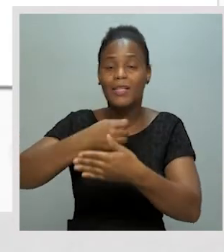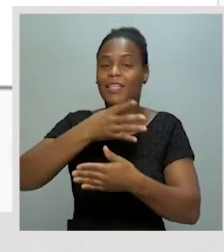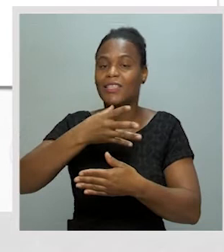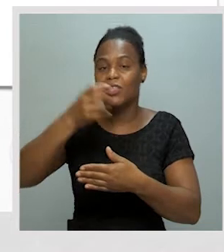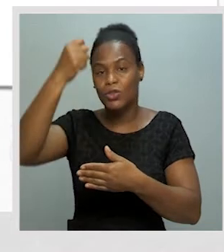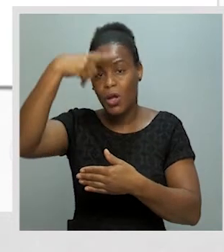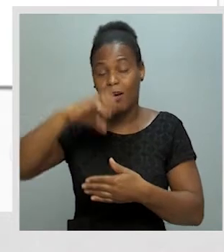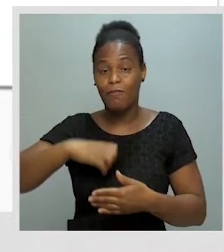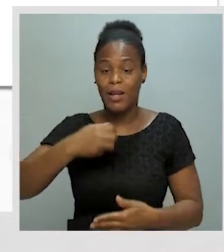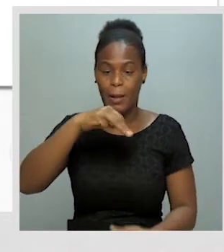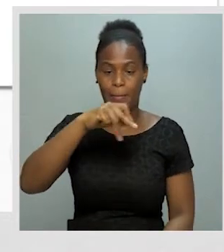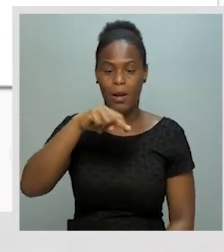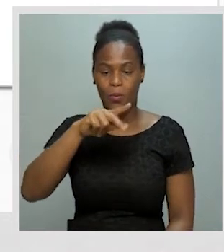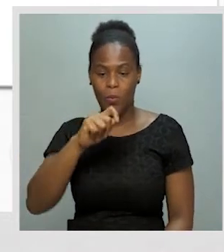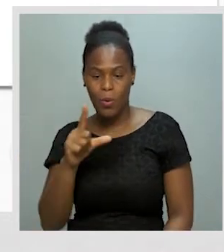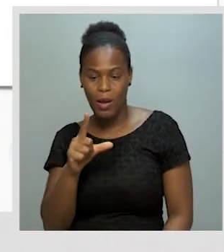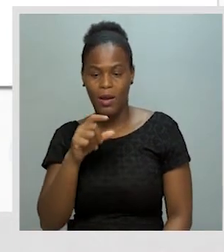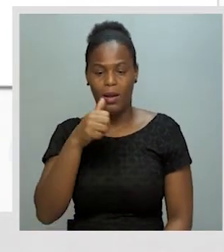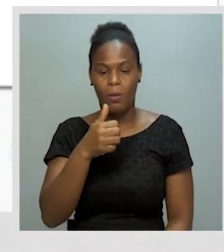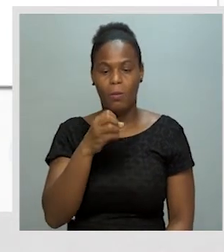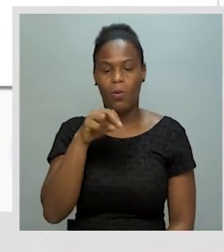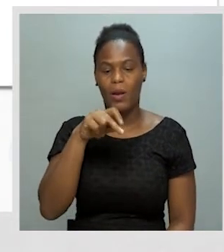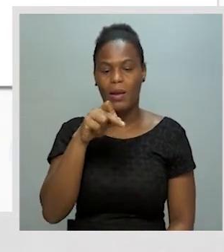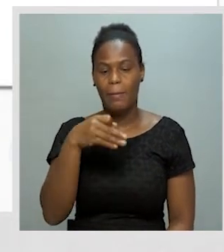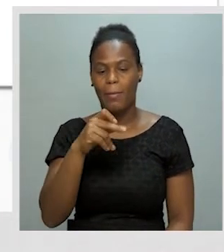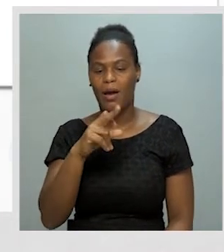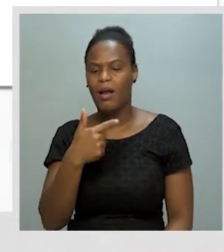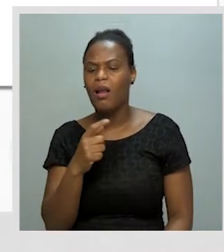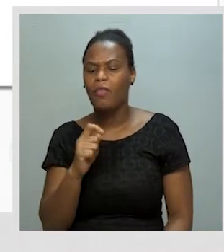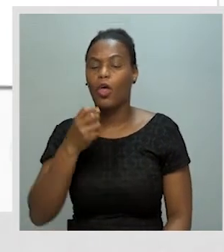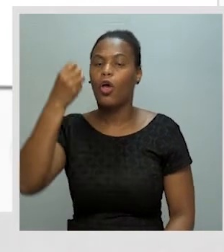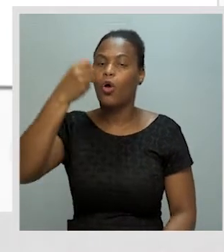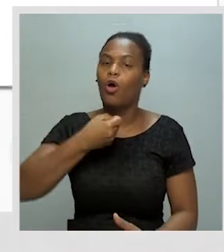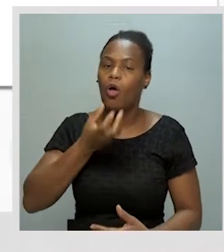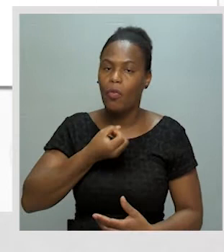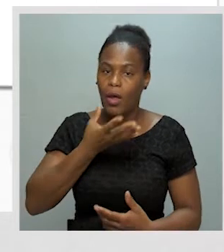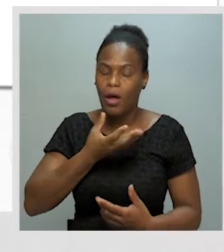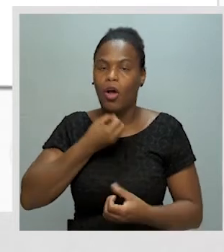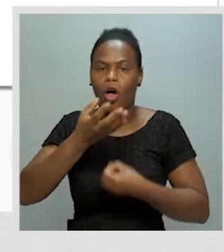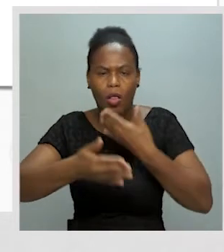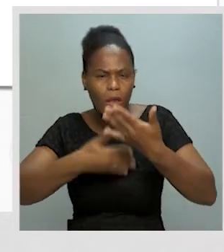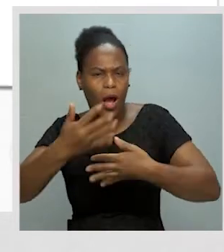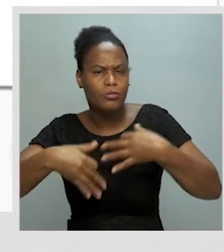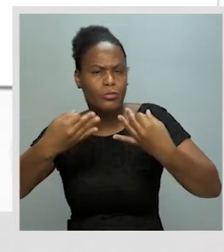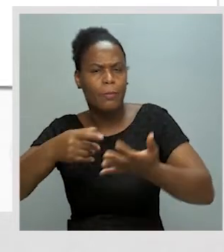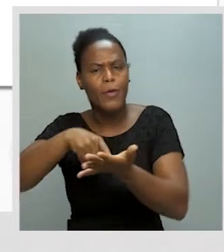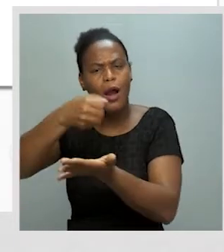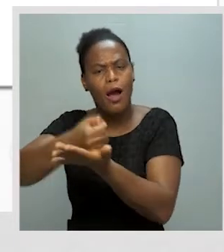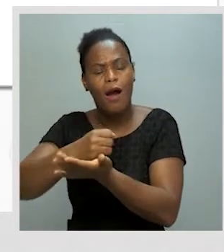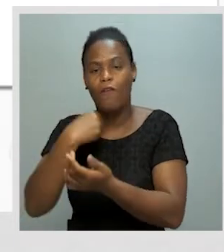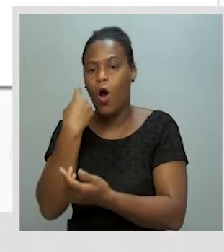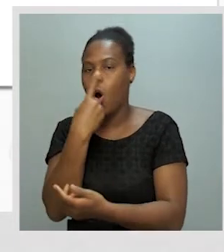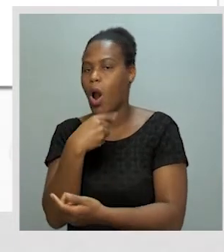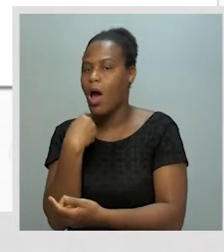Verde que Manuel Bonaparte Figueira conta. O ato de contar é um rito perpetuado na forma